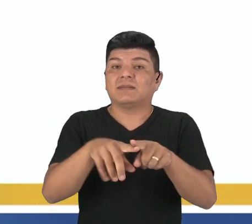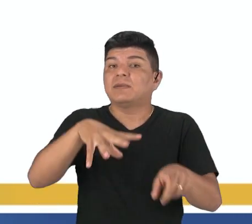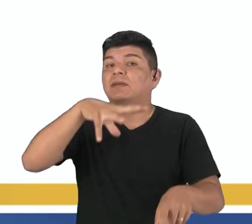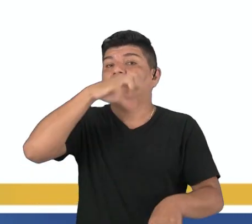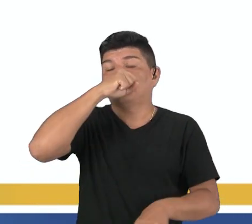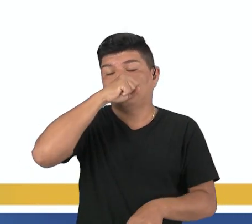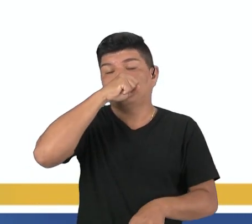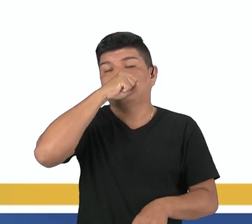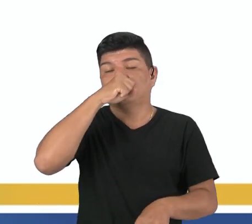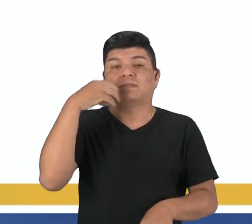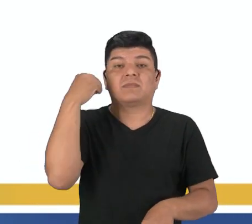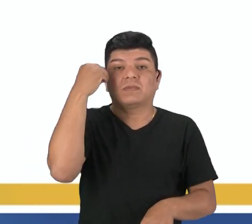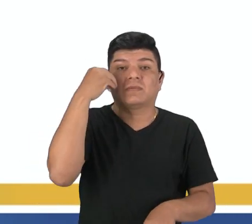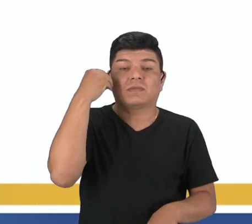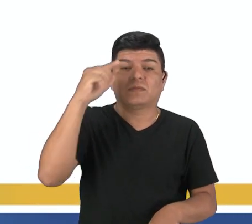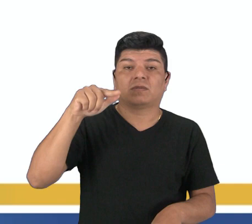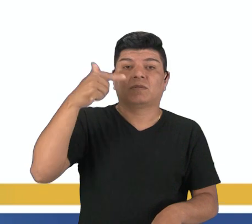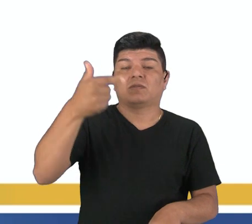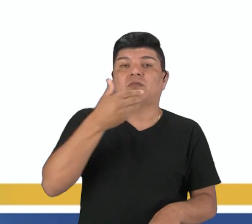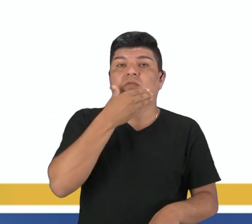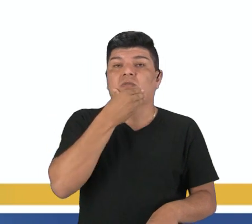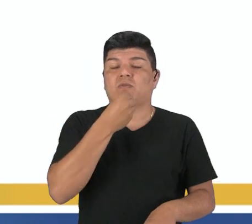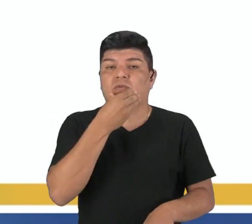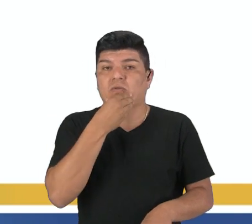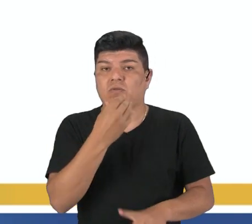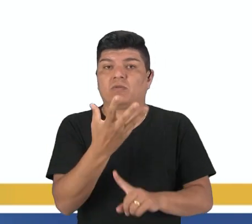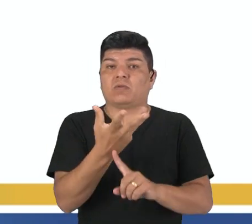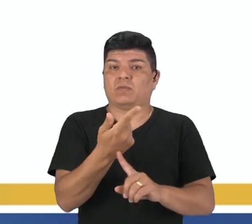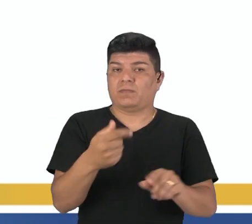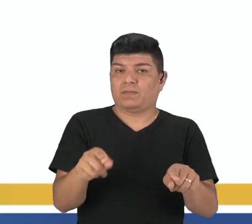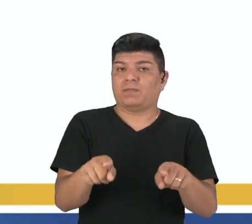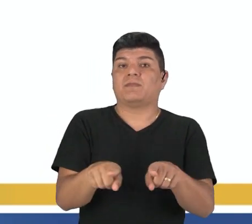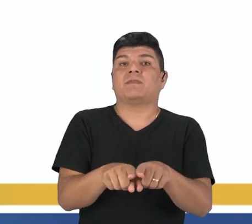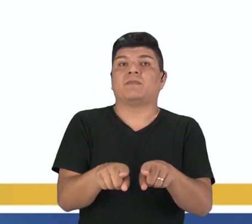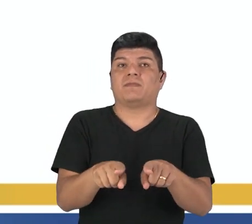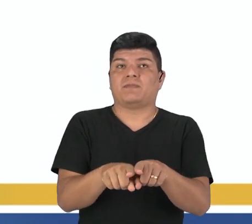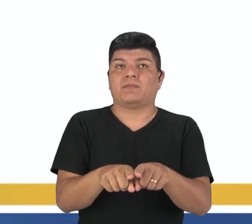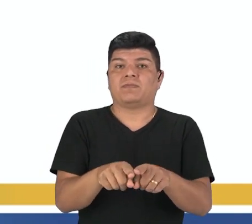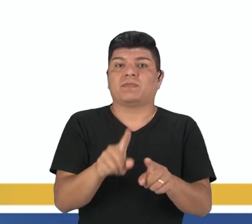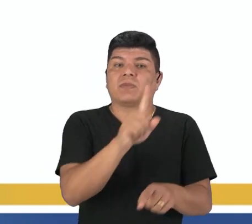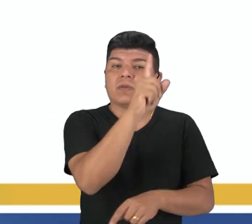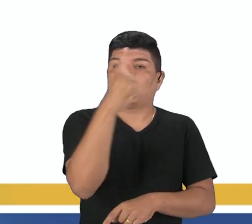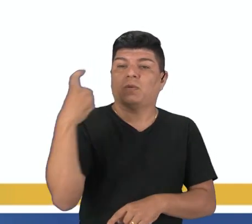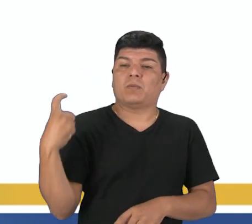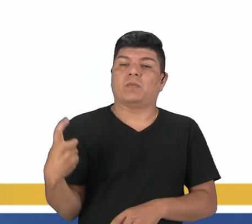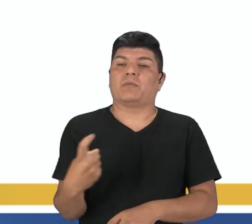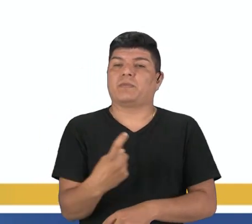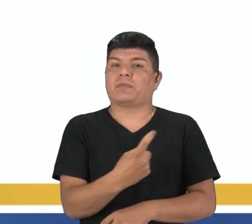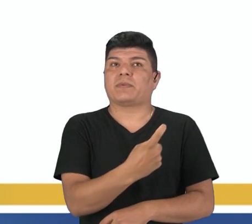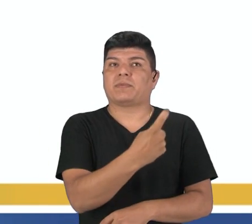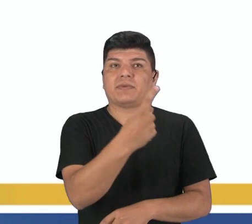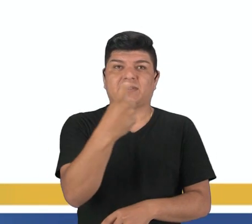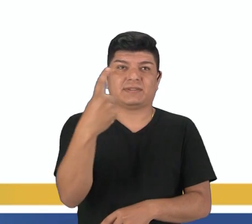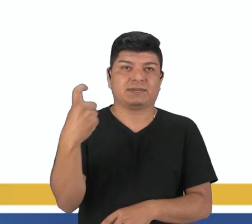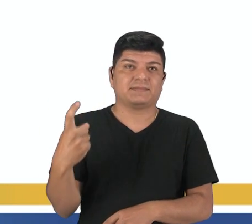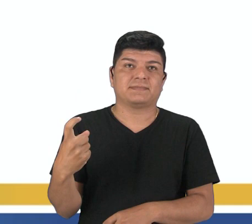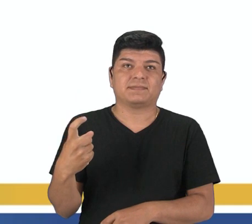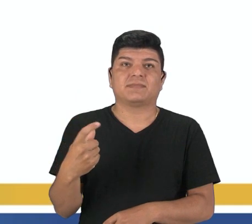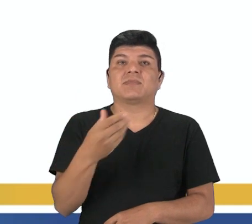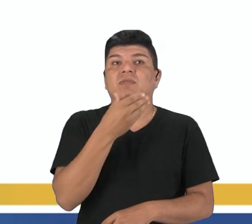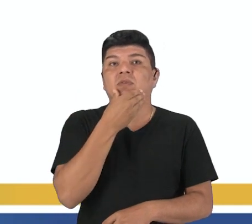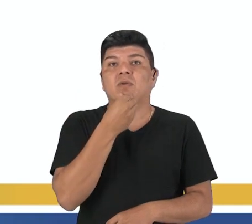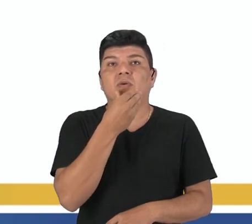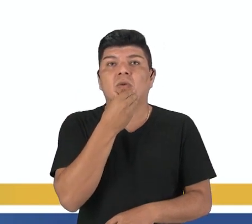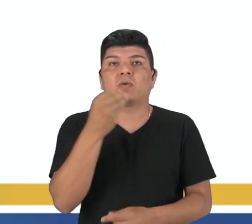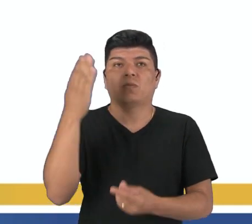uma experiência de um outro artista, aliás, ele é um perfumista. Isso mesmo, olha que é Ibsen.